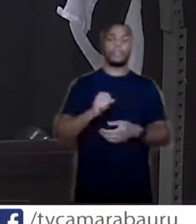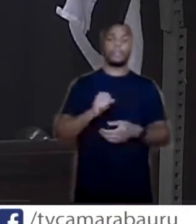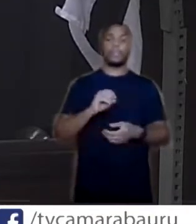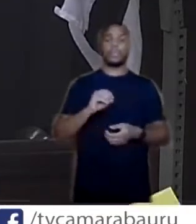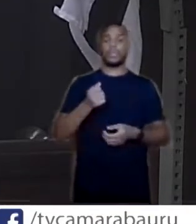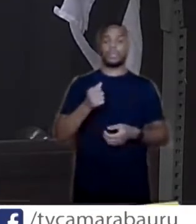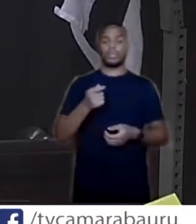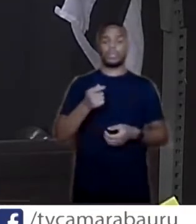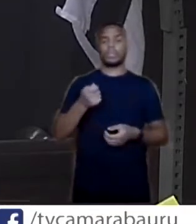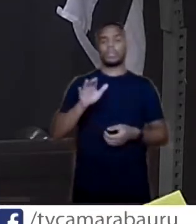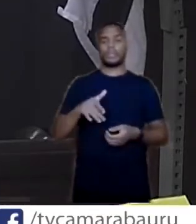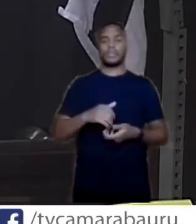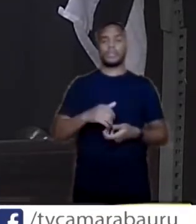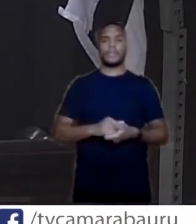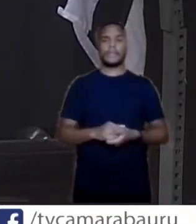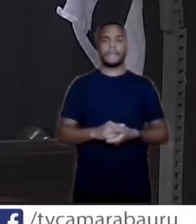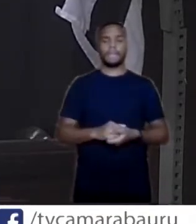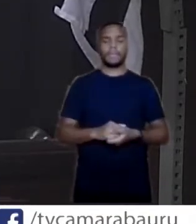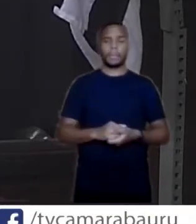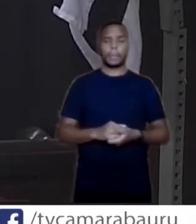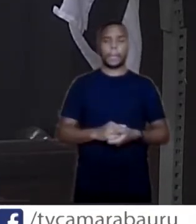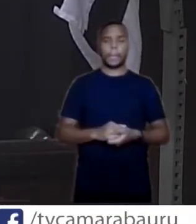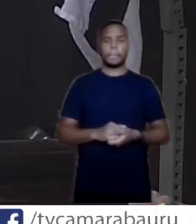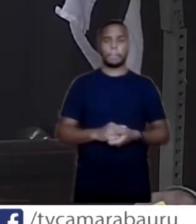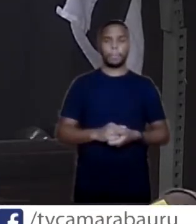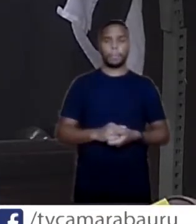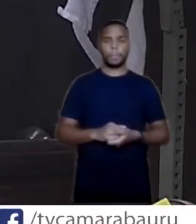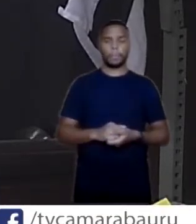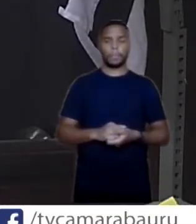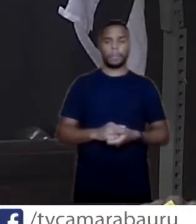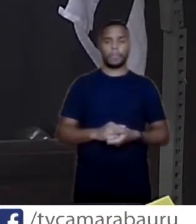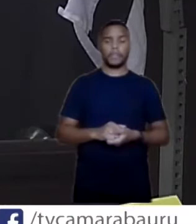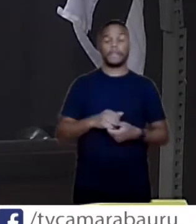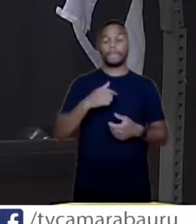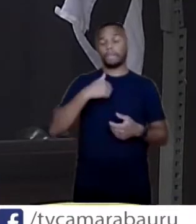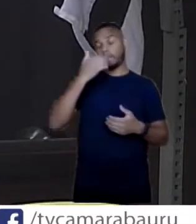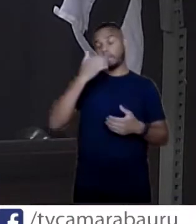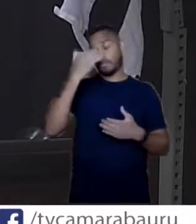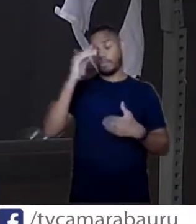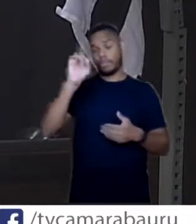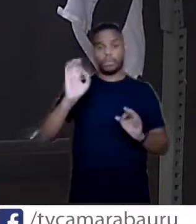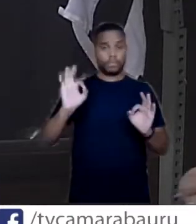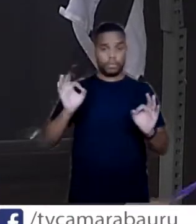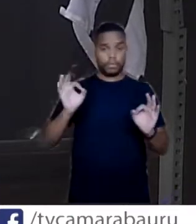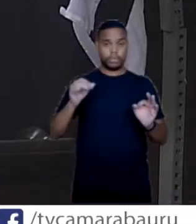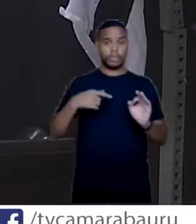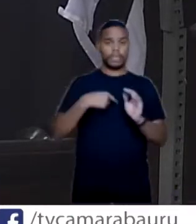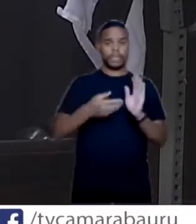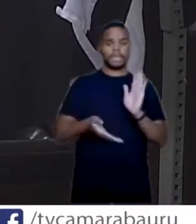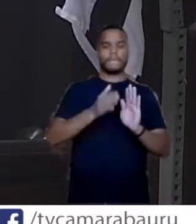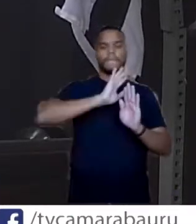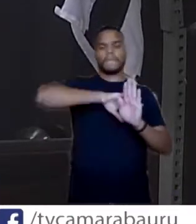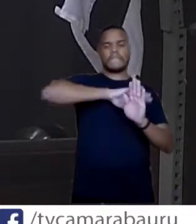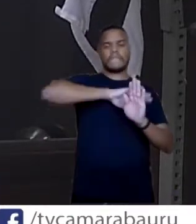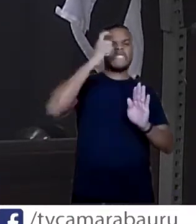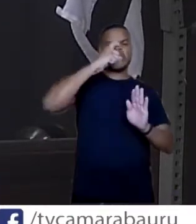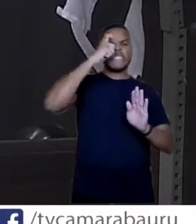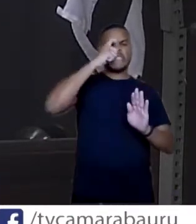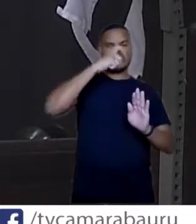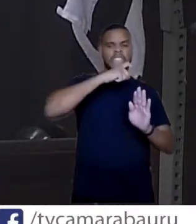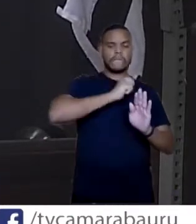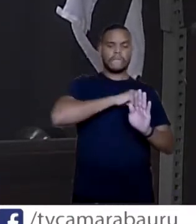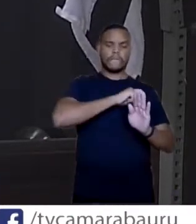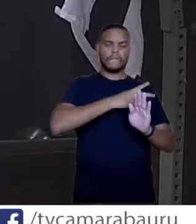e graças a deus não tem muita mentira por trás marcos de souza é